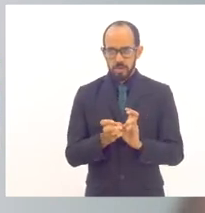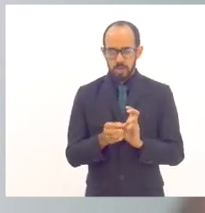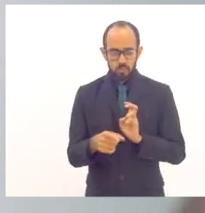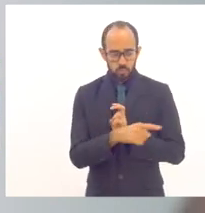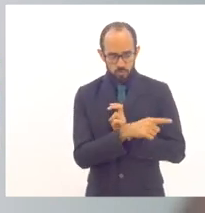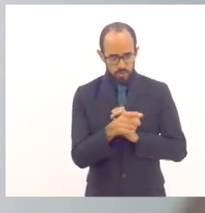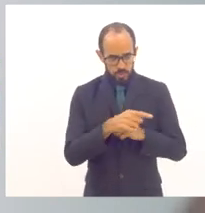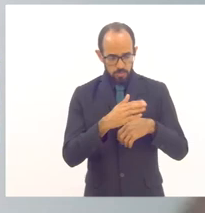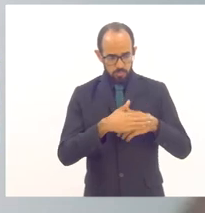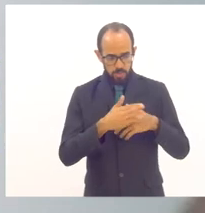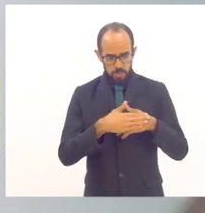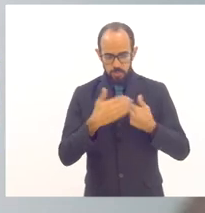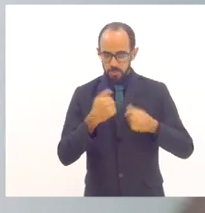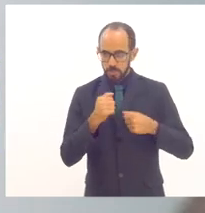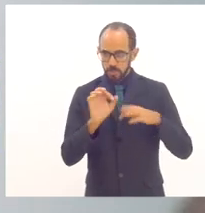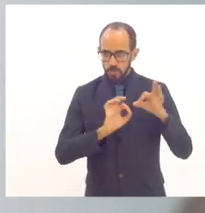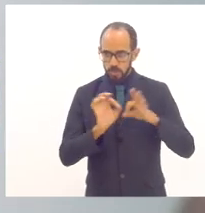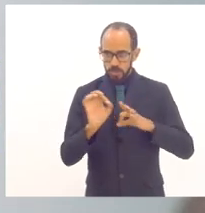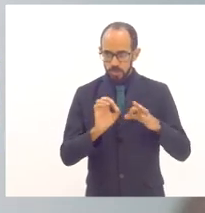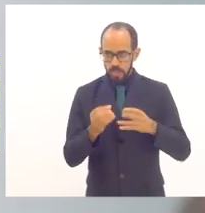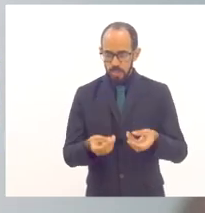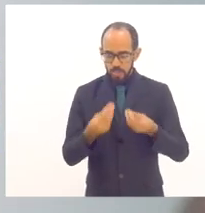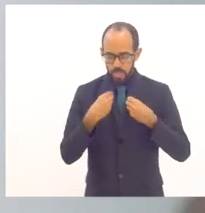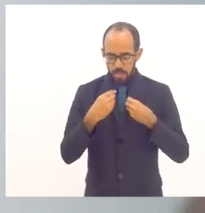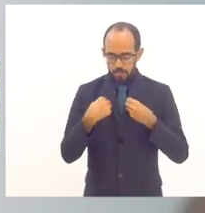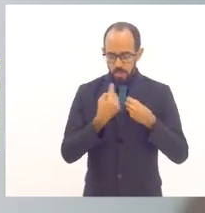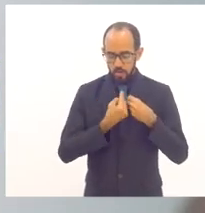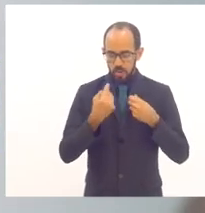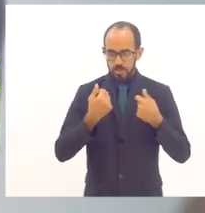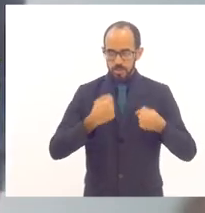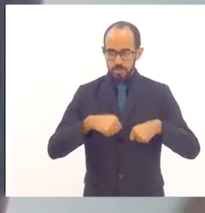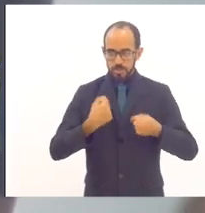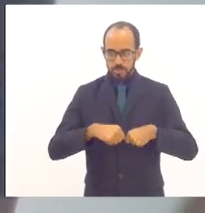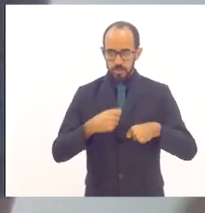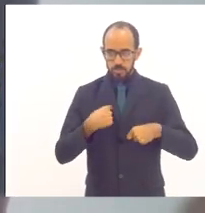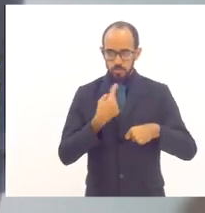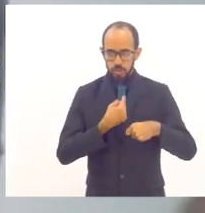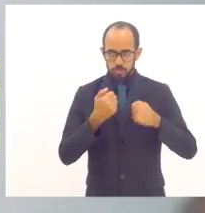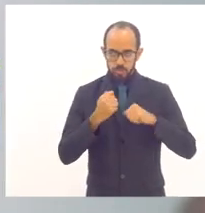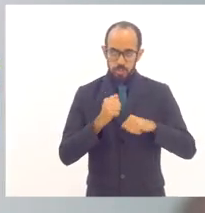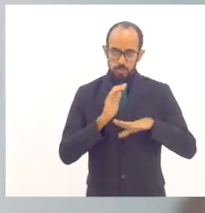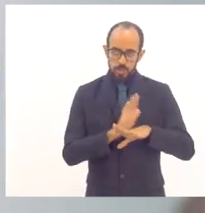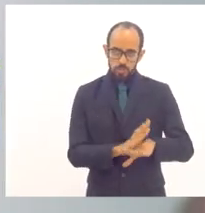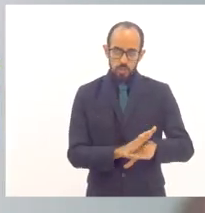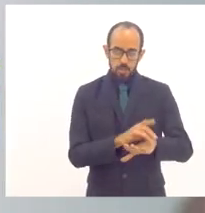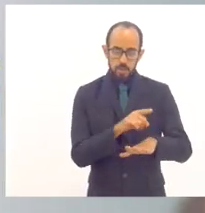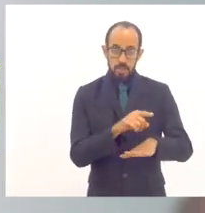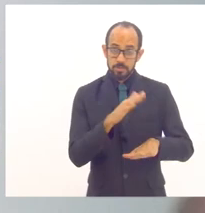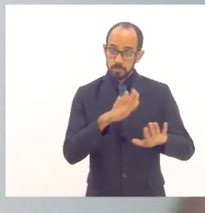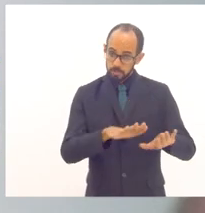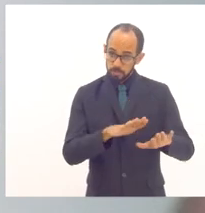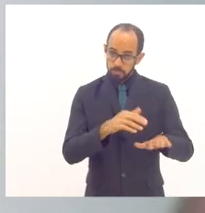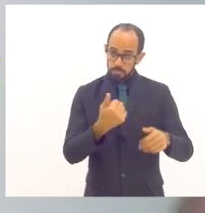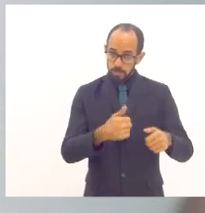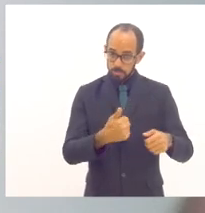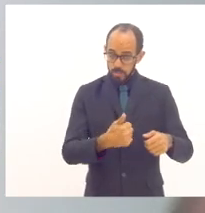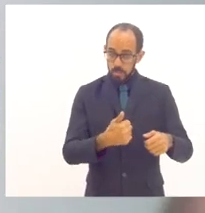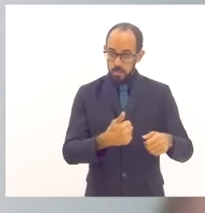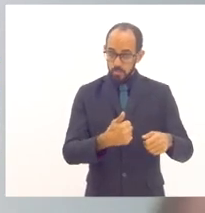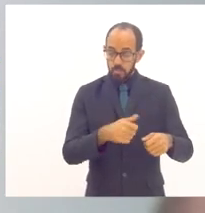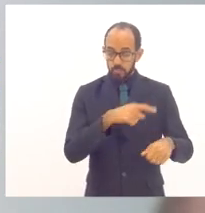Vocês têm que se organizar e trazer para a gente as demandas. Nós estamos aqui para ajudar, mas vocês têm que primeiramente se organizar,